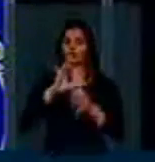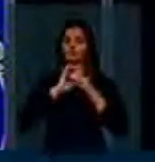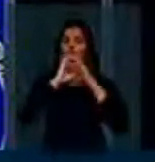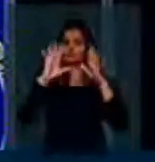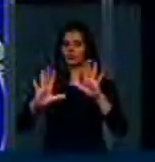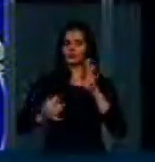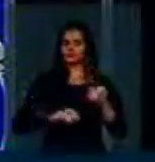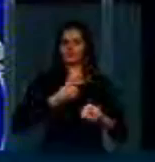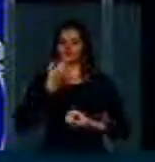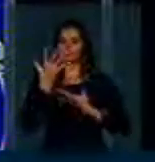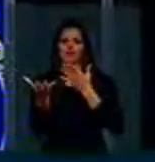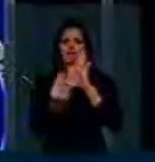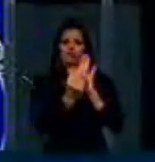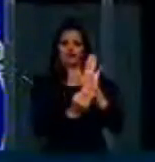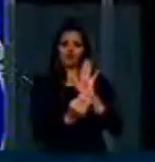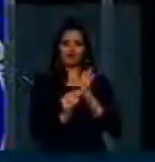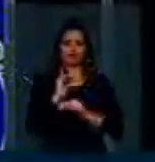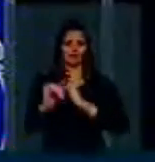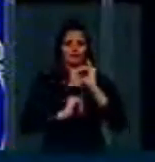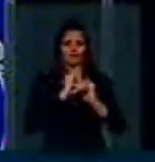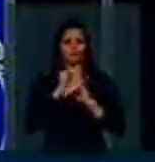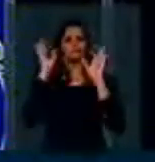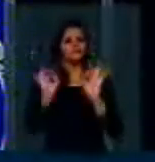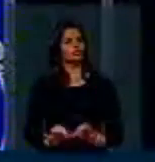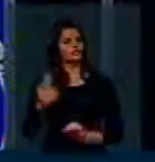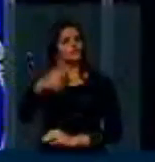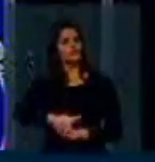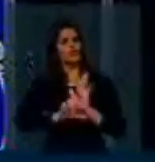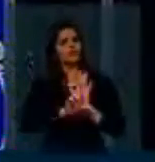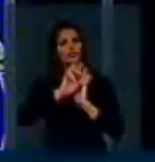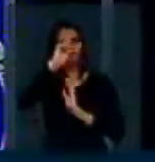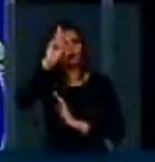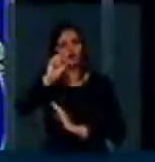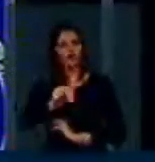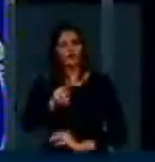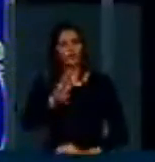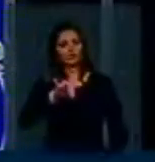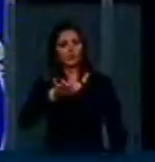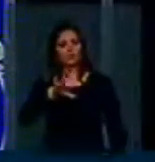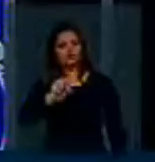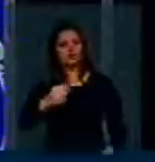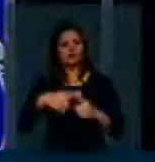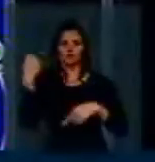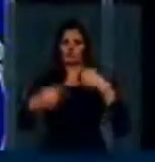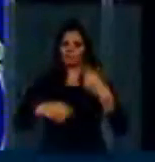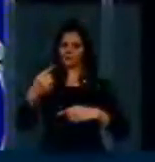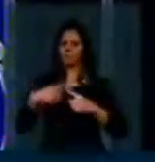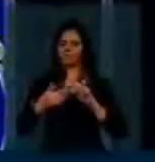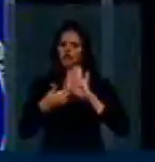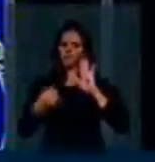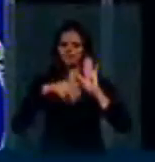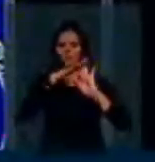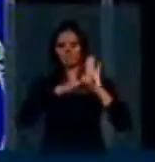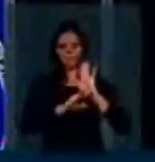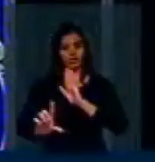expressão na rede, e acerta novamente ao colocar para a lei de direitos autorais a discussão de um mecanismo que defina a retirada de conteúdos